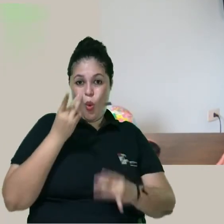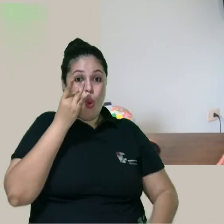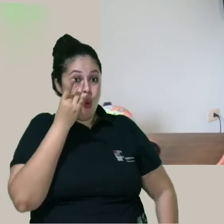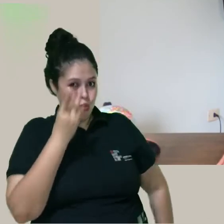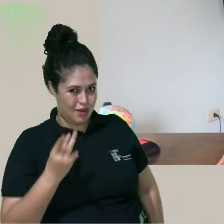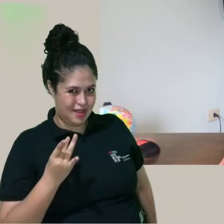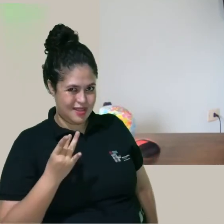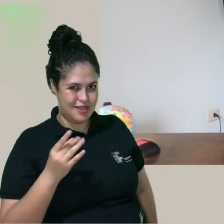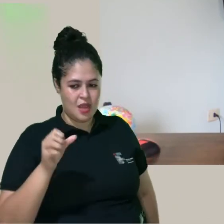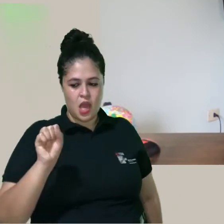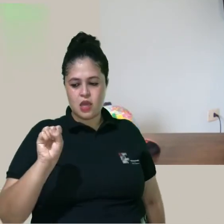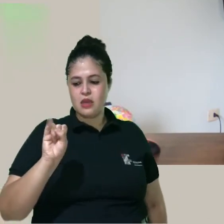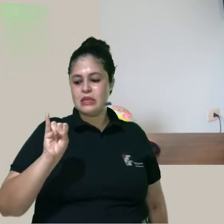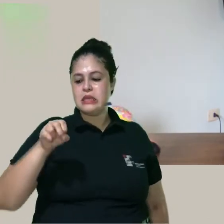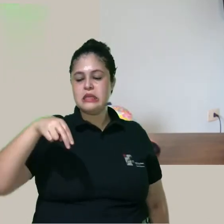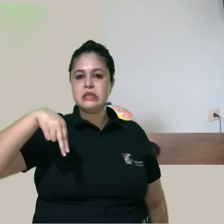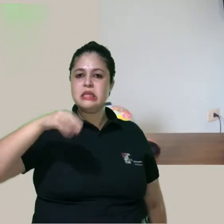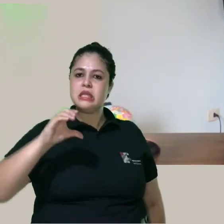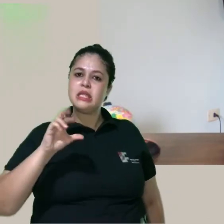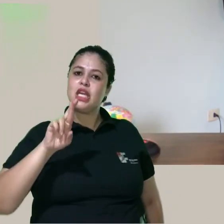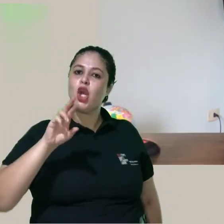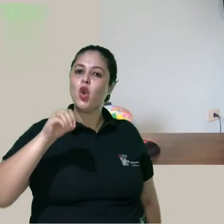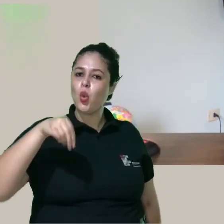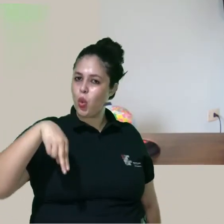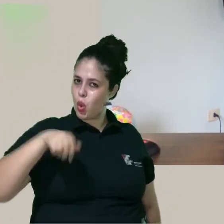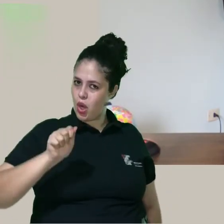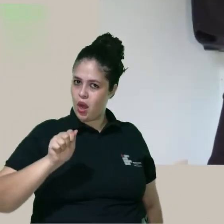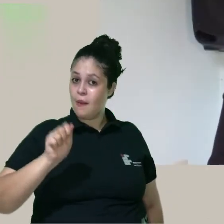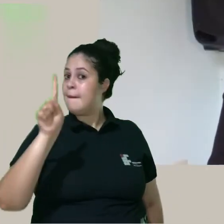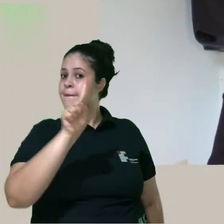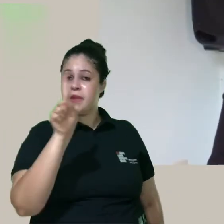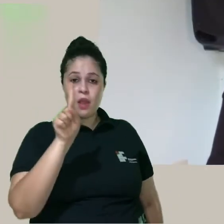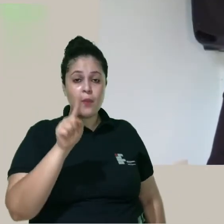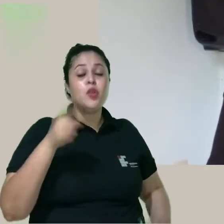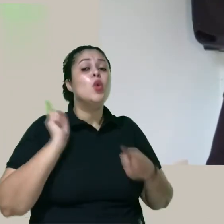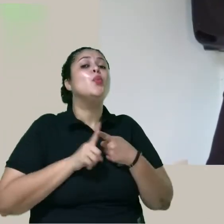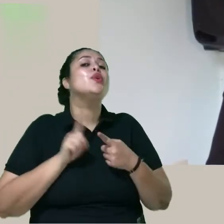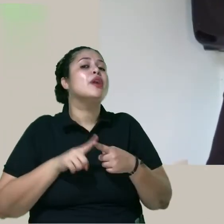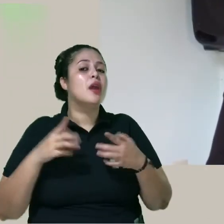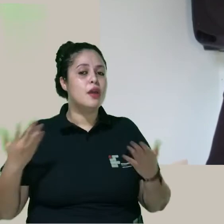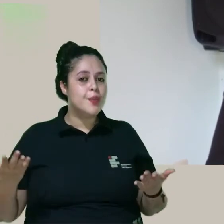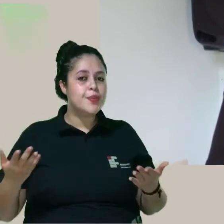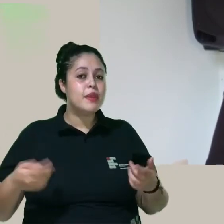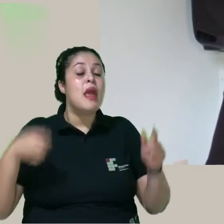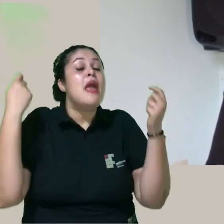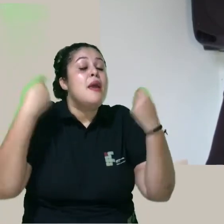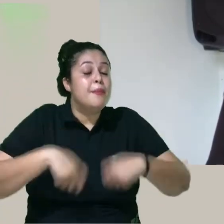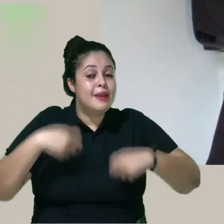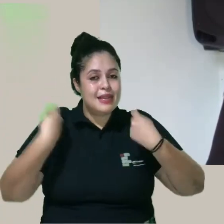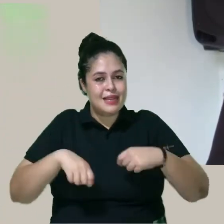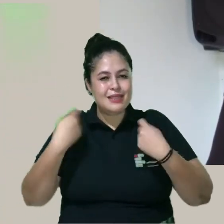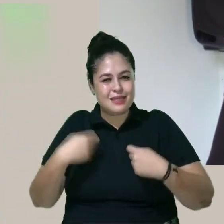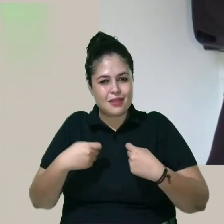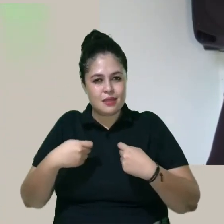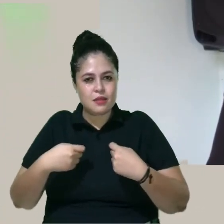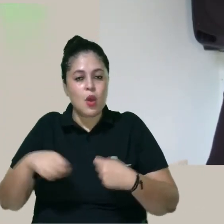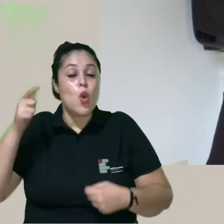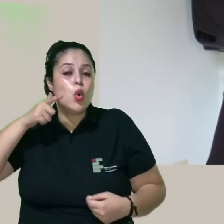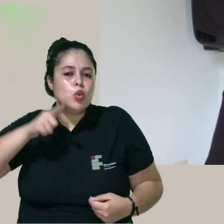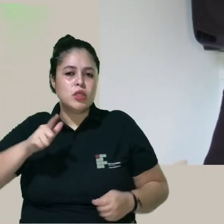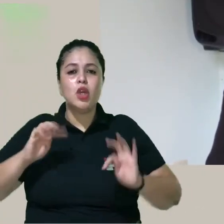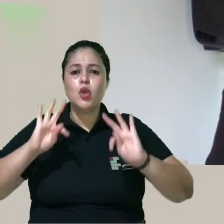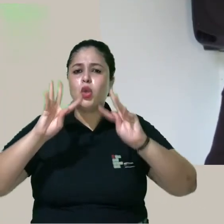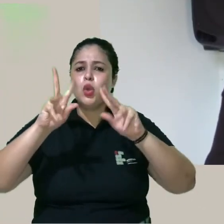síncronas, ou seja, aquelas aulas que se dão ao vivo, né? Por quê? É preciso garantir